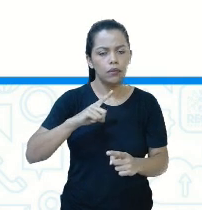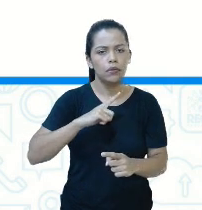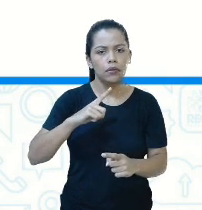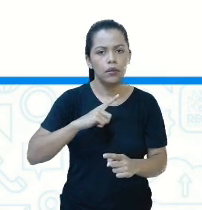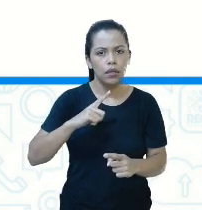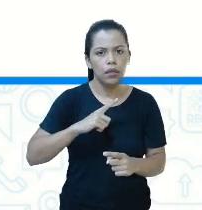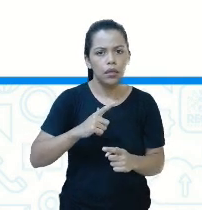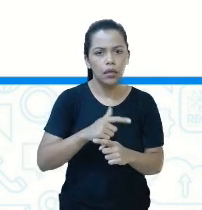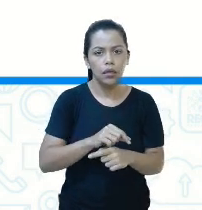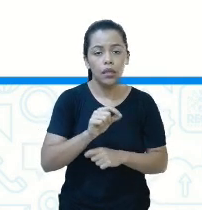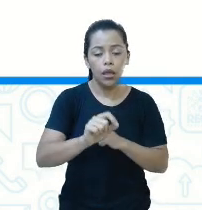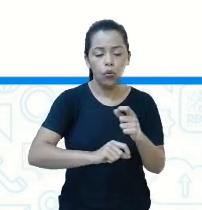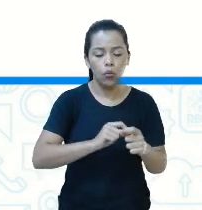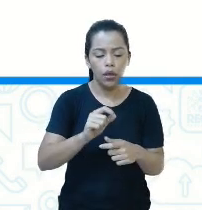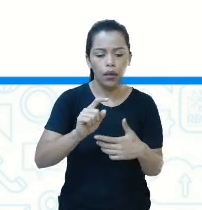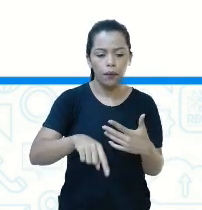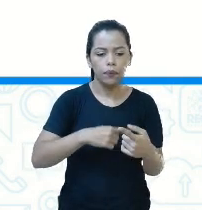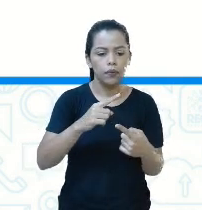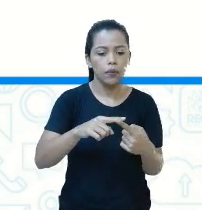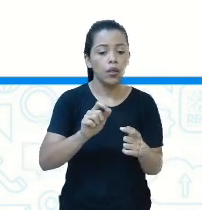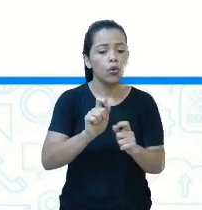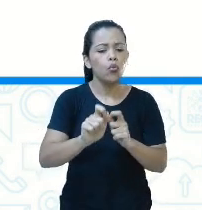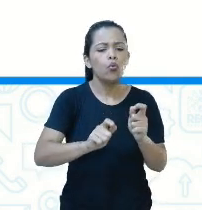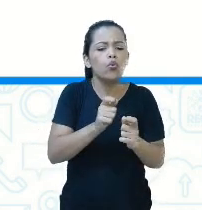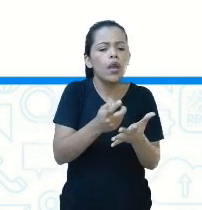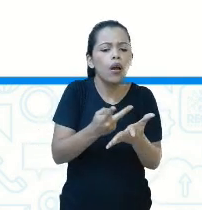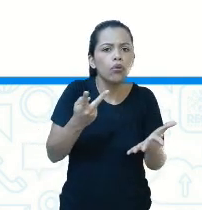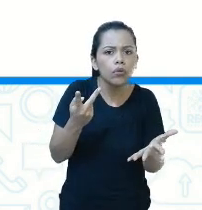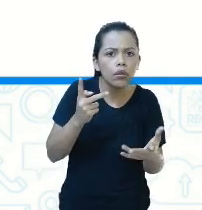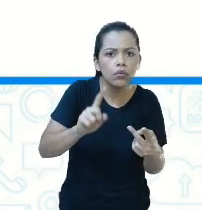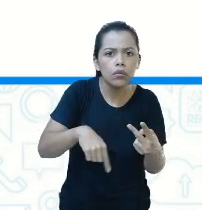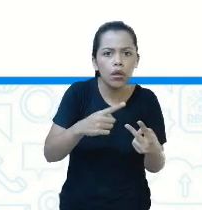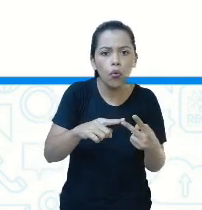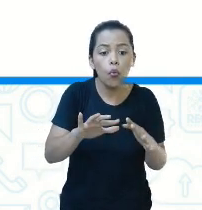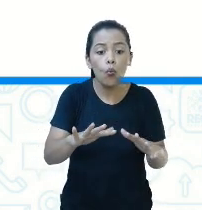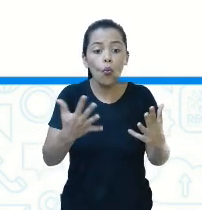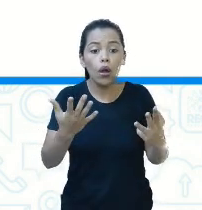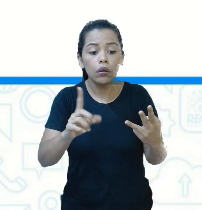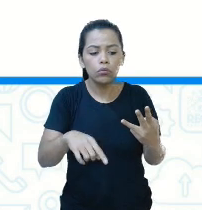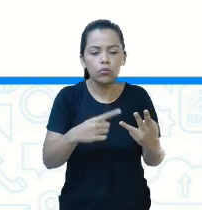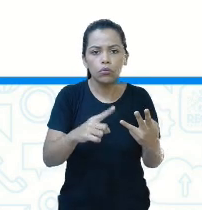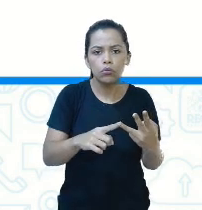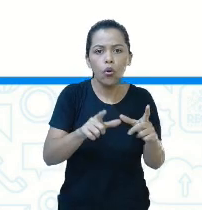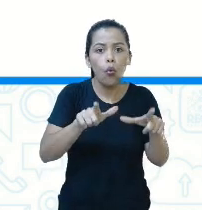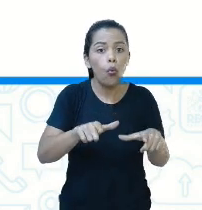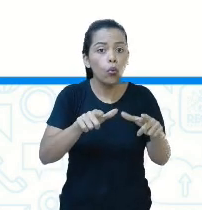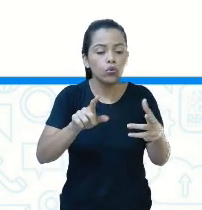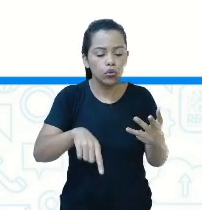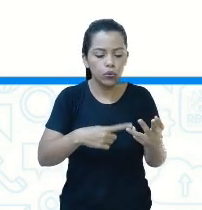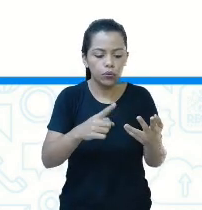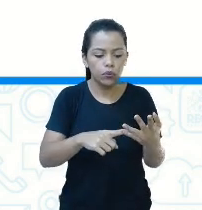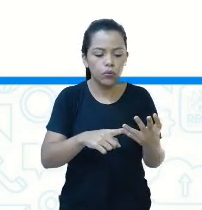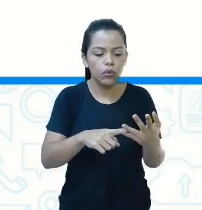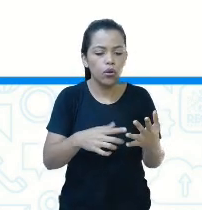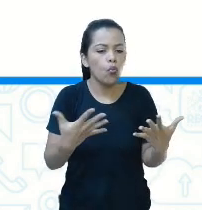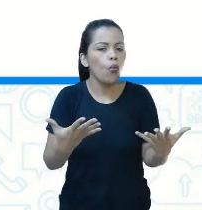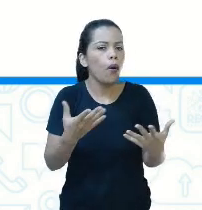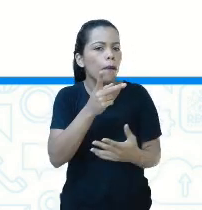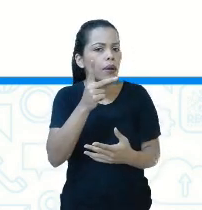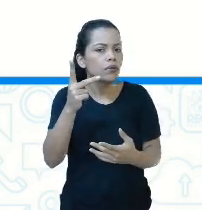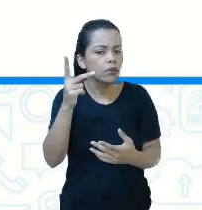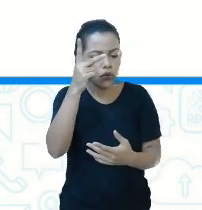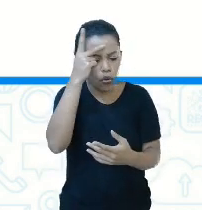as seguintes questões: o que aconteceu, quando, onde, com